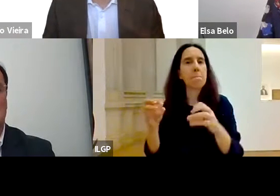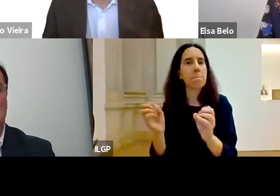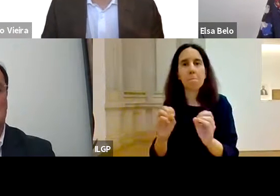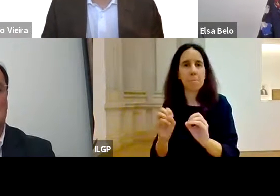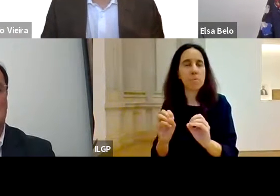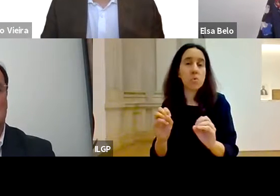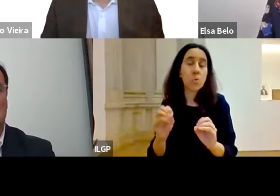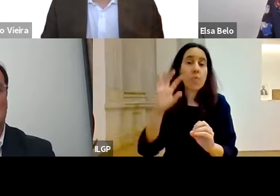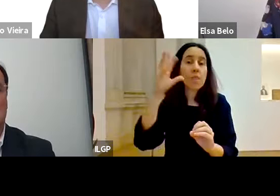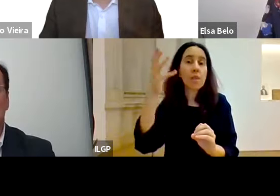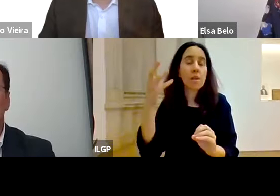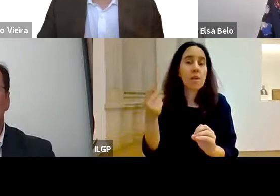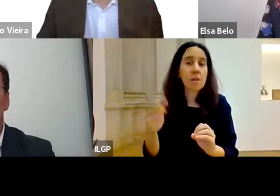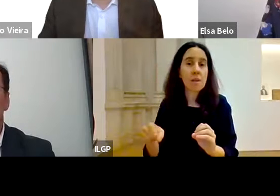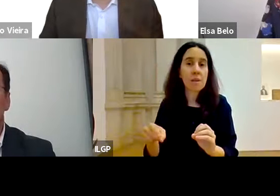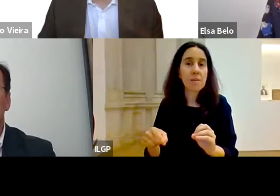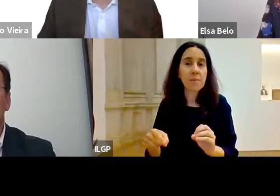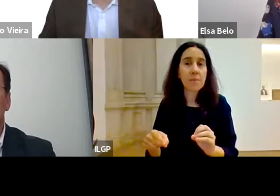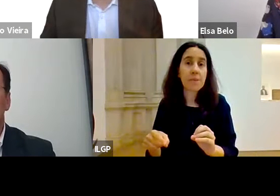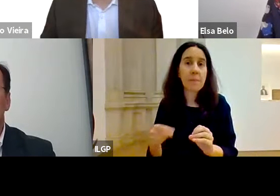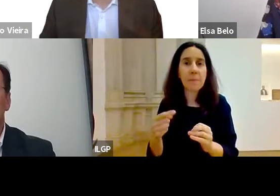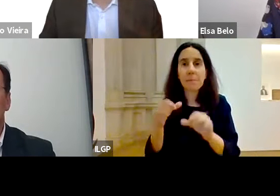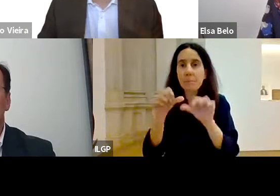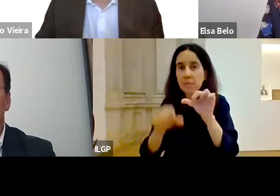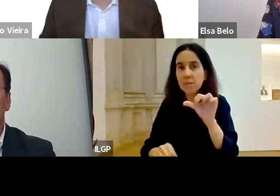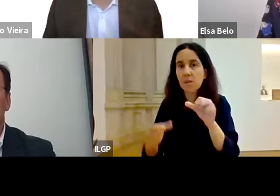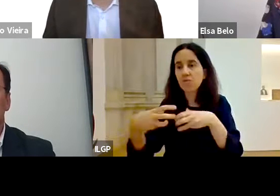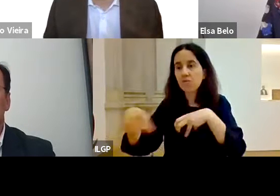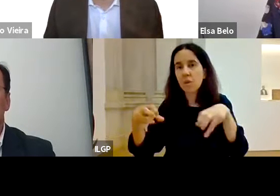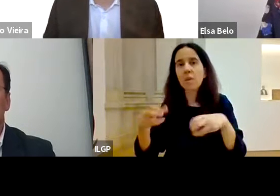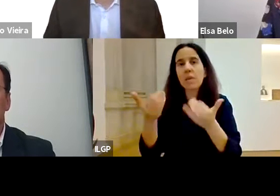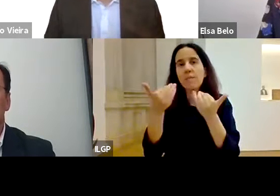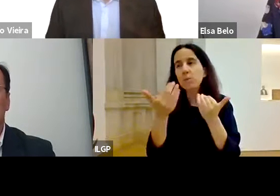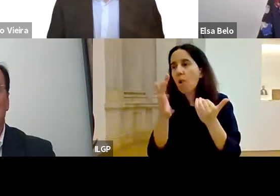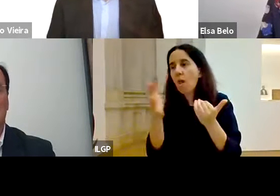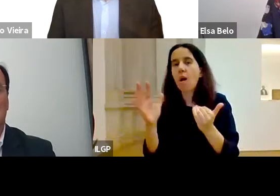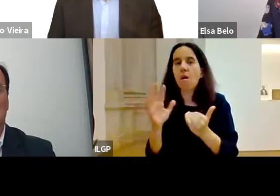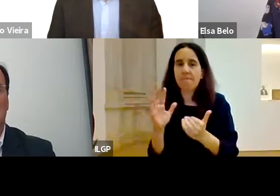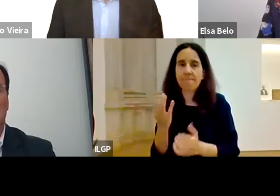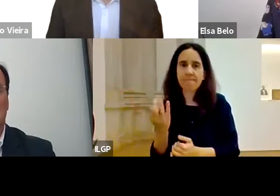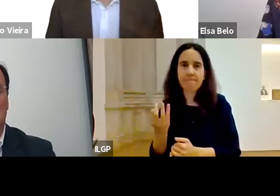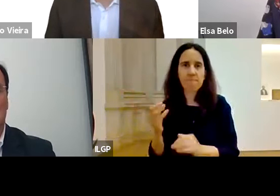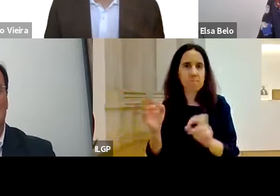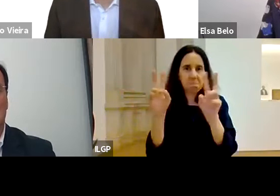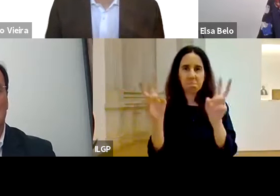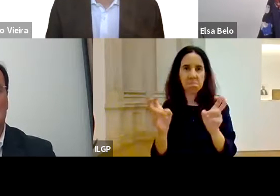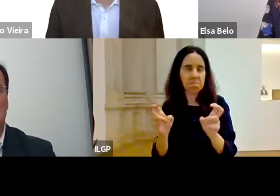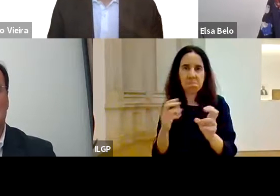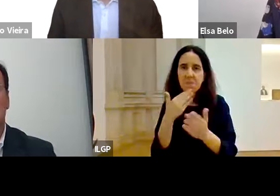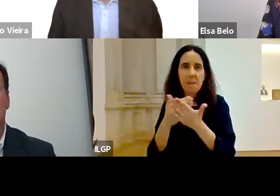quando muita dispersão da mensagem sobre onde é que a informação reside e, portanto, o tema fica